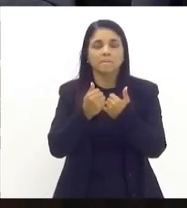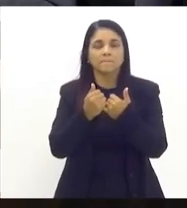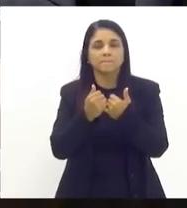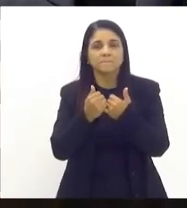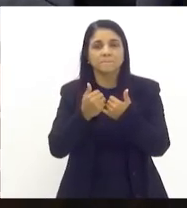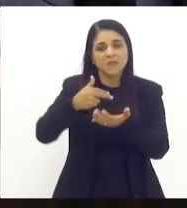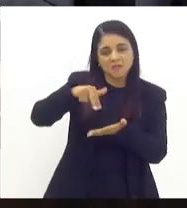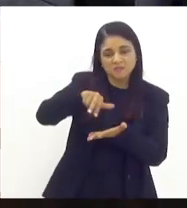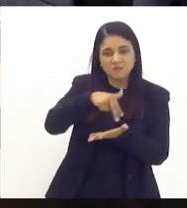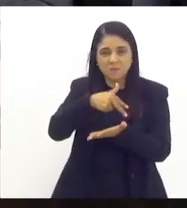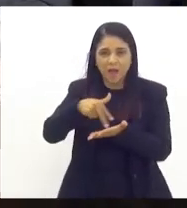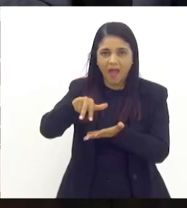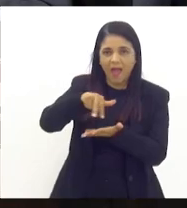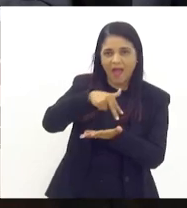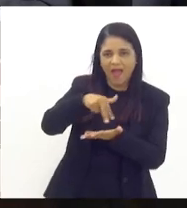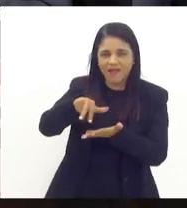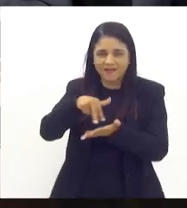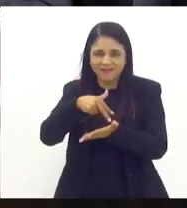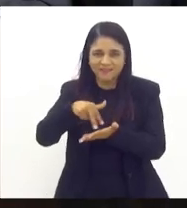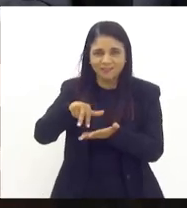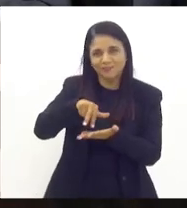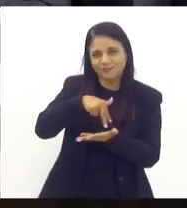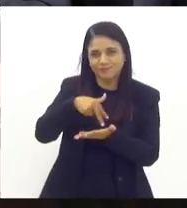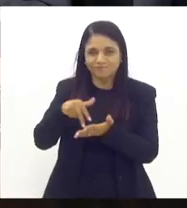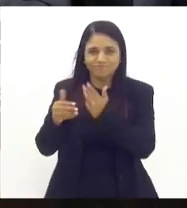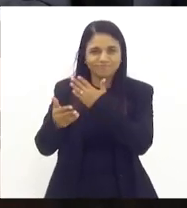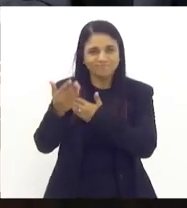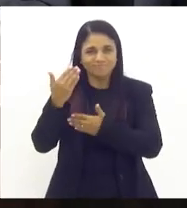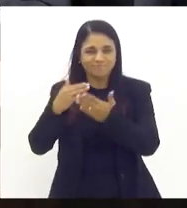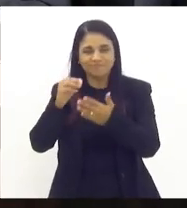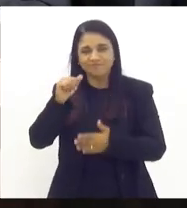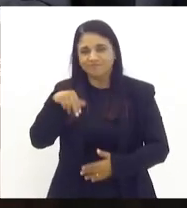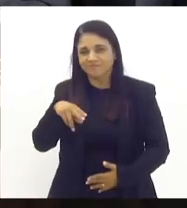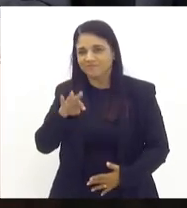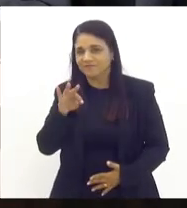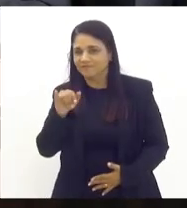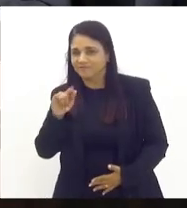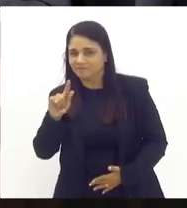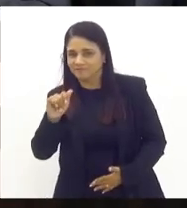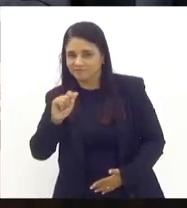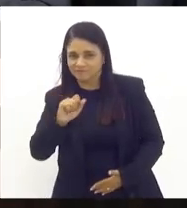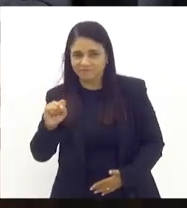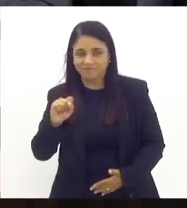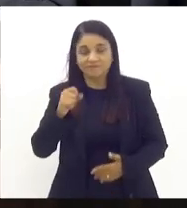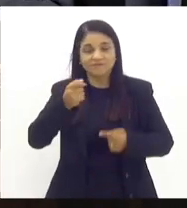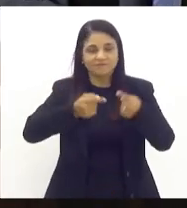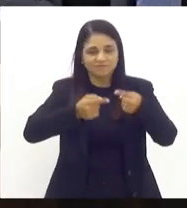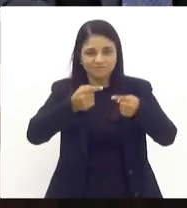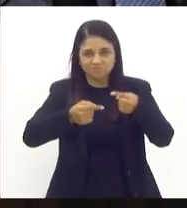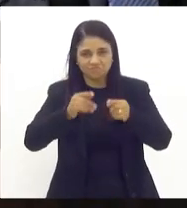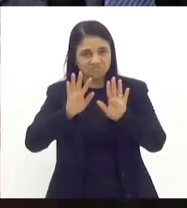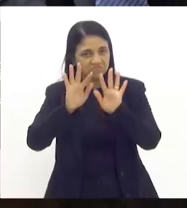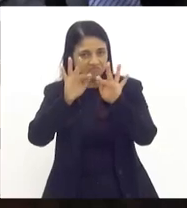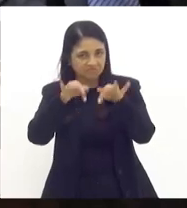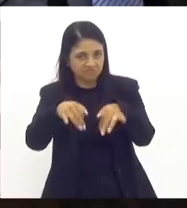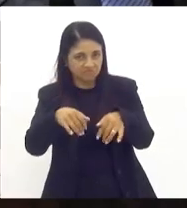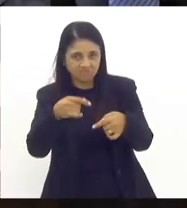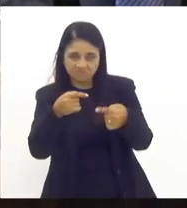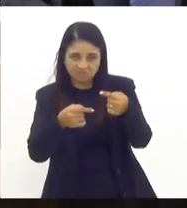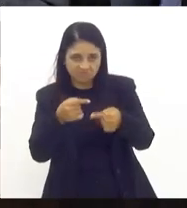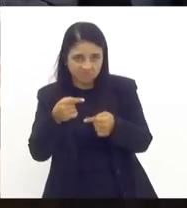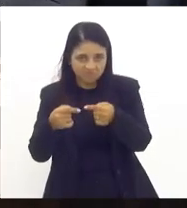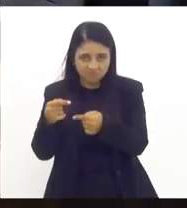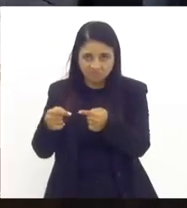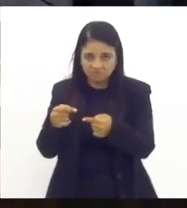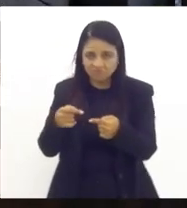das antigas em discussão não havendo com Quem Queira